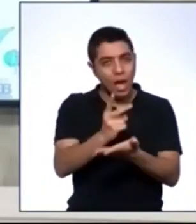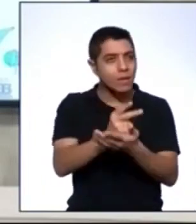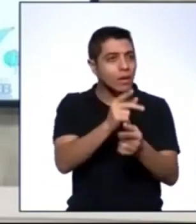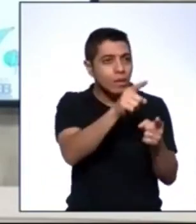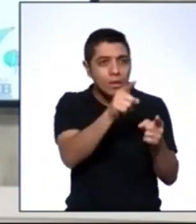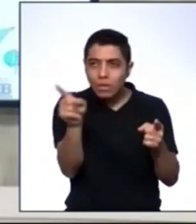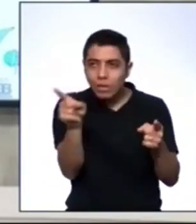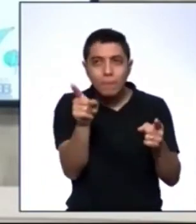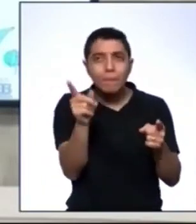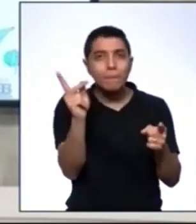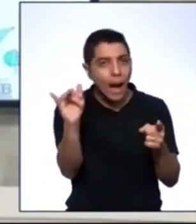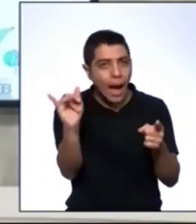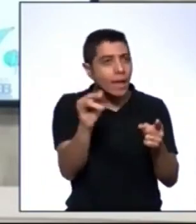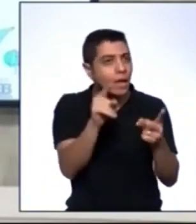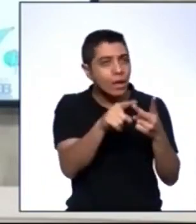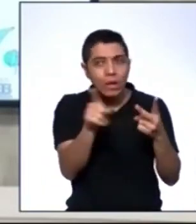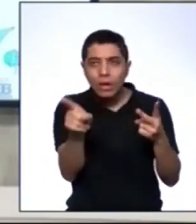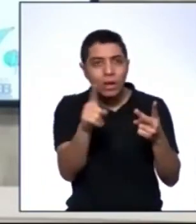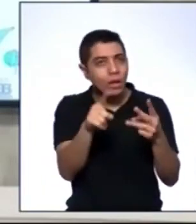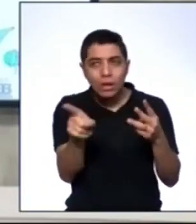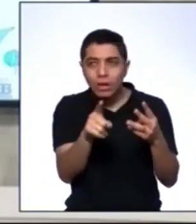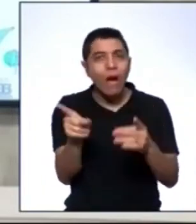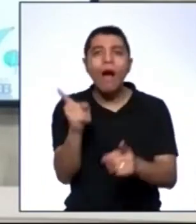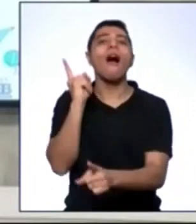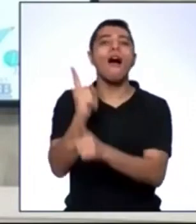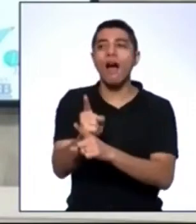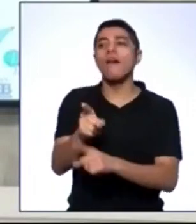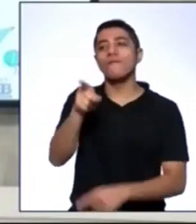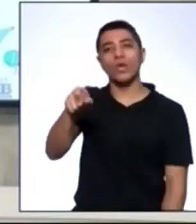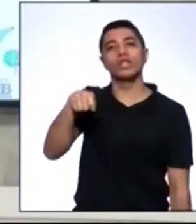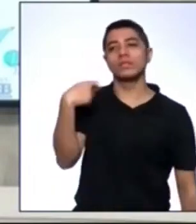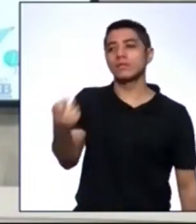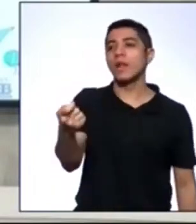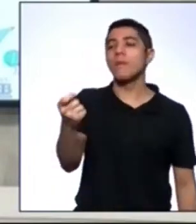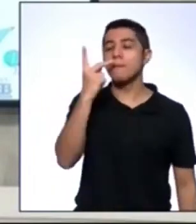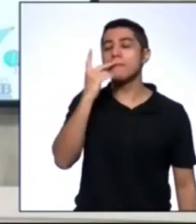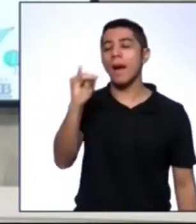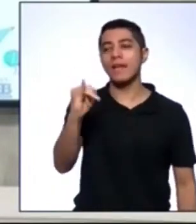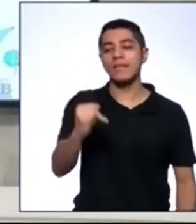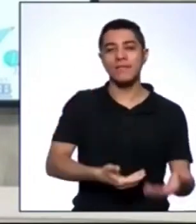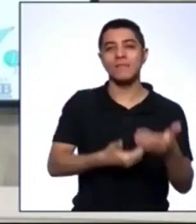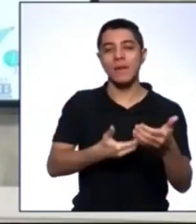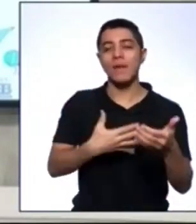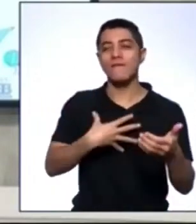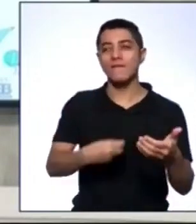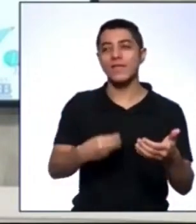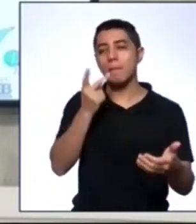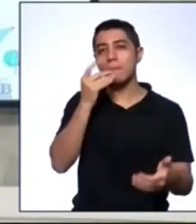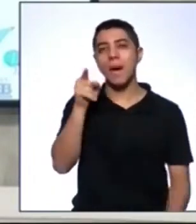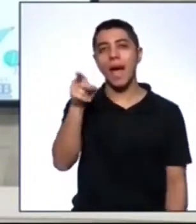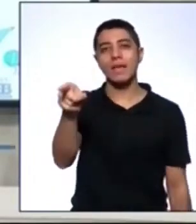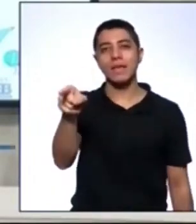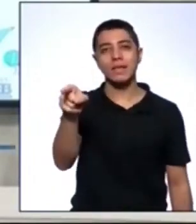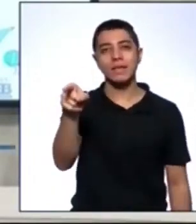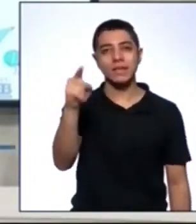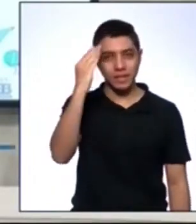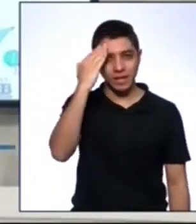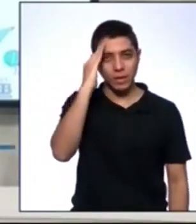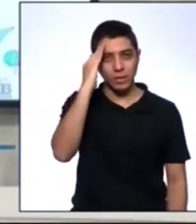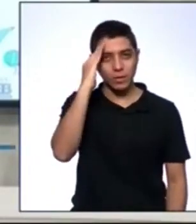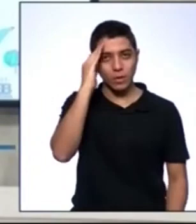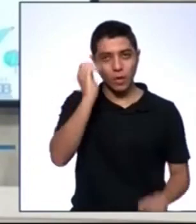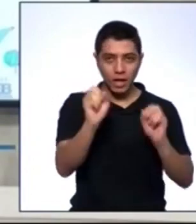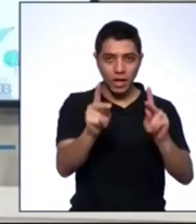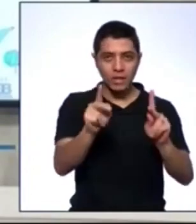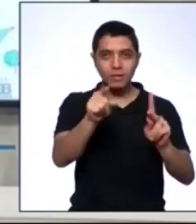homem será considerado como sendo o pai da criança. Joia? É esse pensamento que você tem